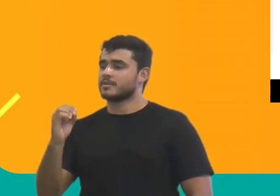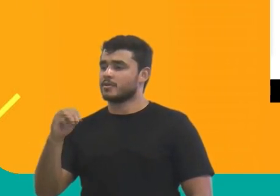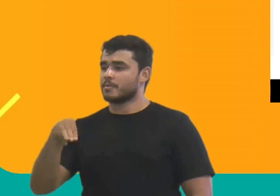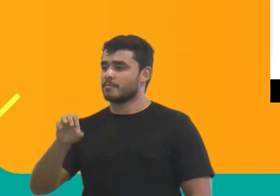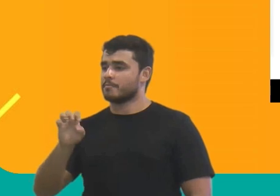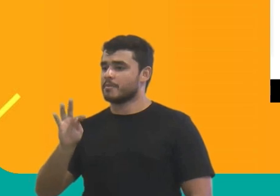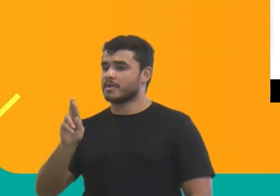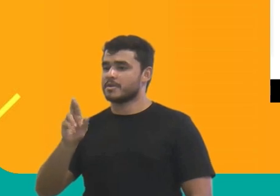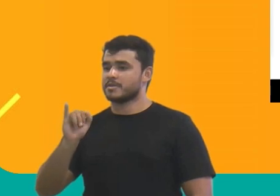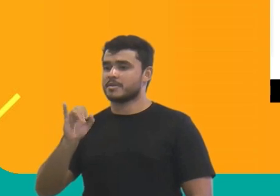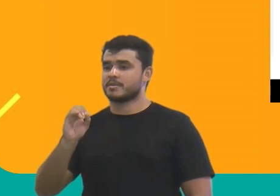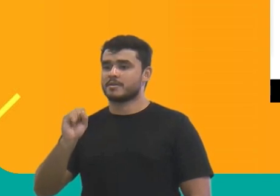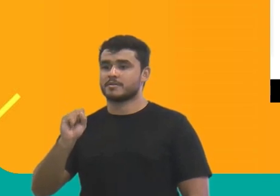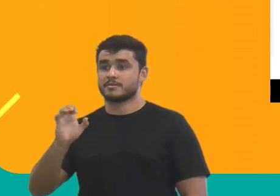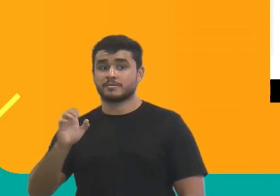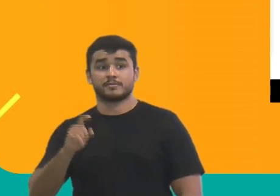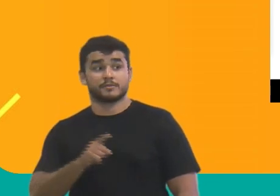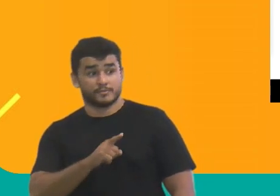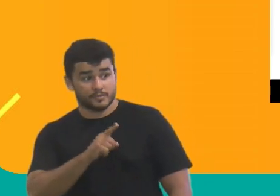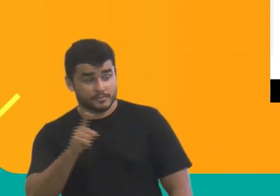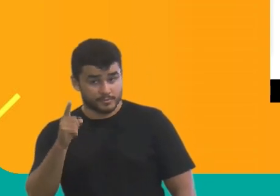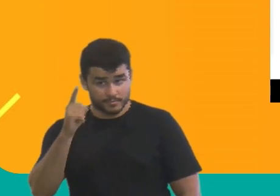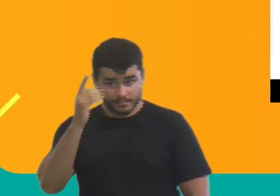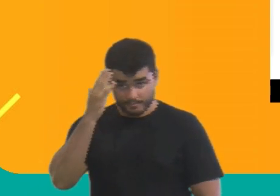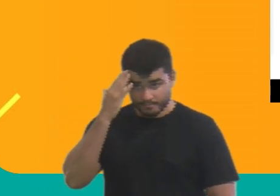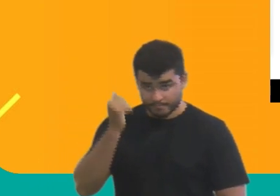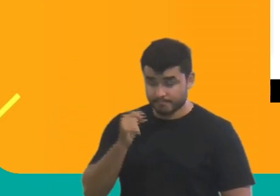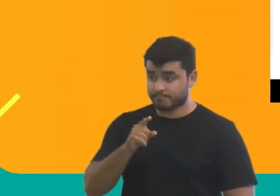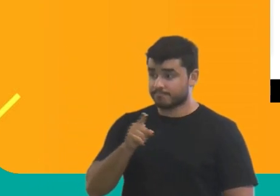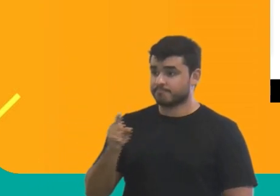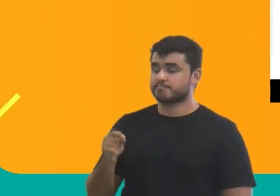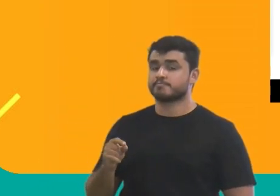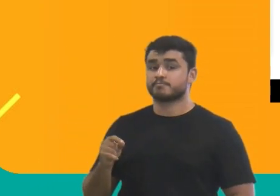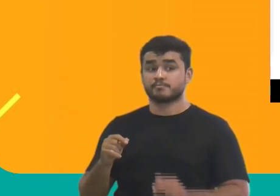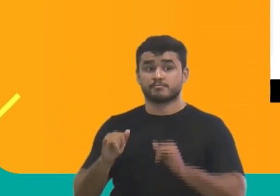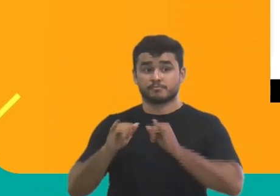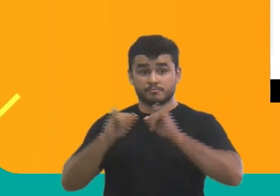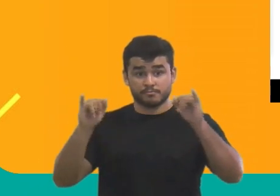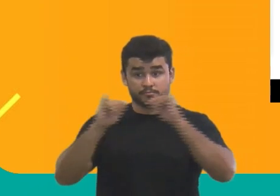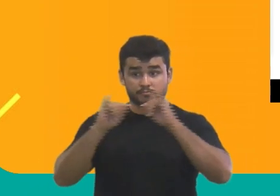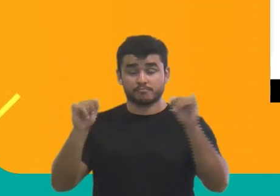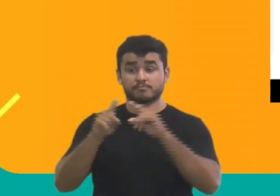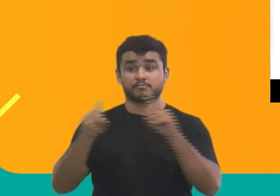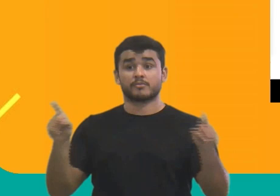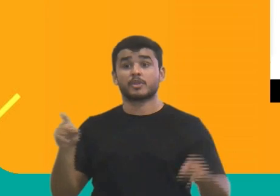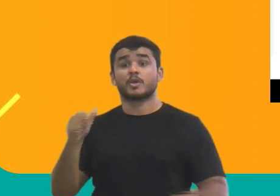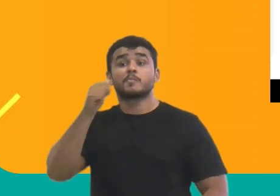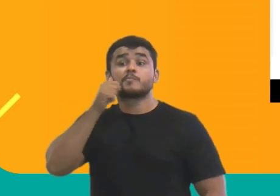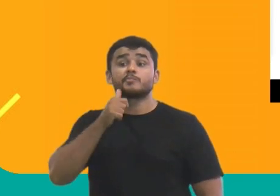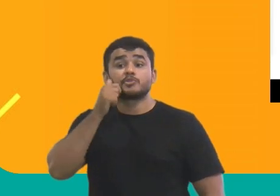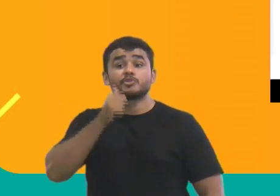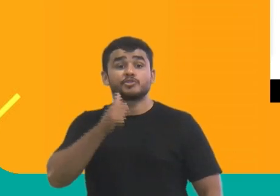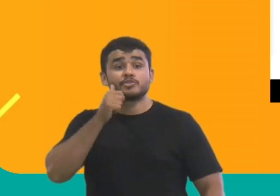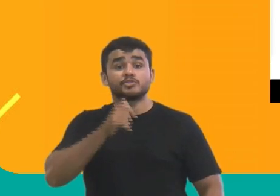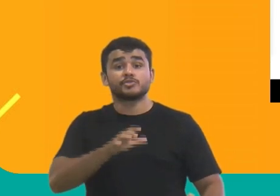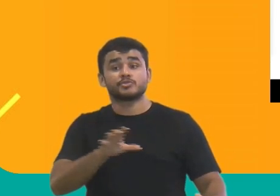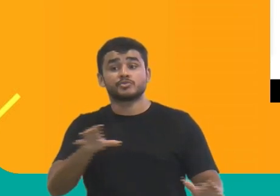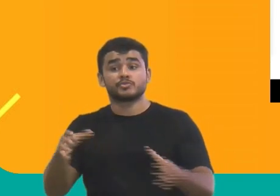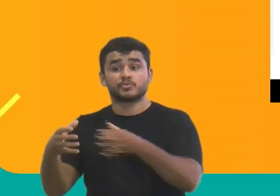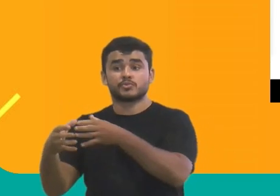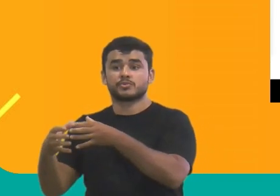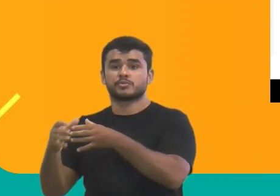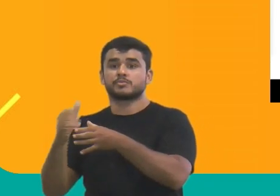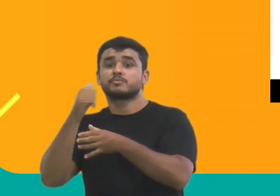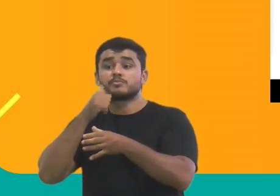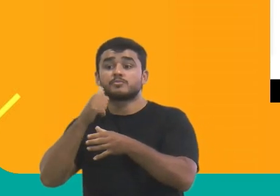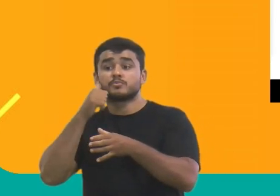pouco, hoje se fala muito mais, eu prego muito com as minhas alunas, nesse momento eu vou ser um pouquinho sexista, ok? Porque o recado, queira ou não queira, é só para quem